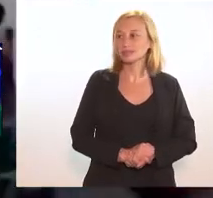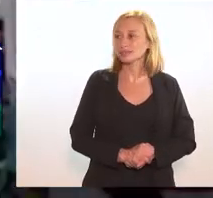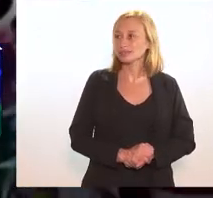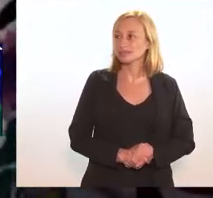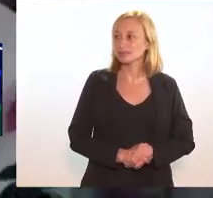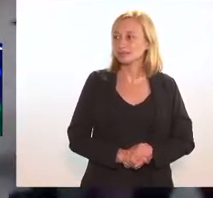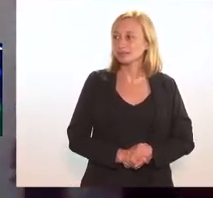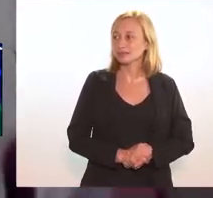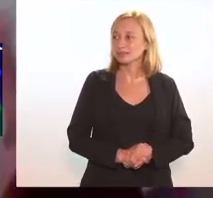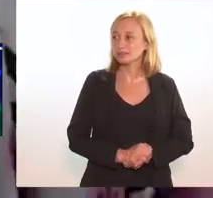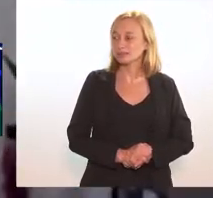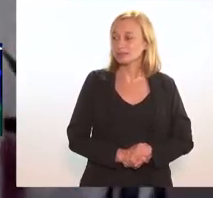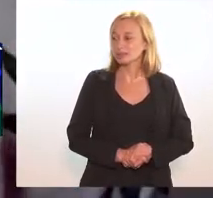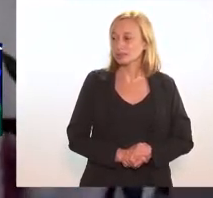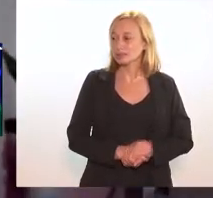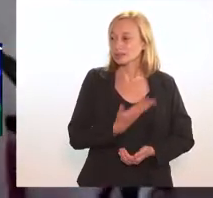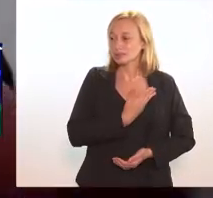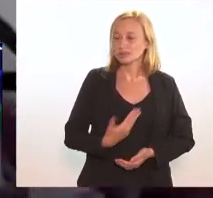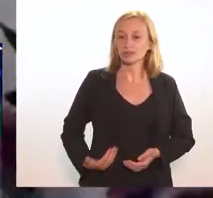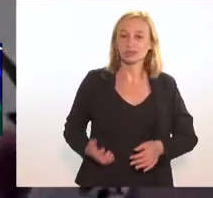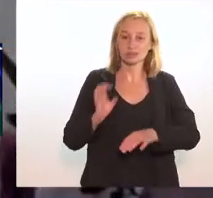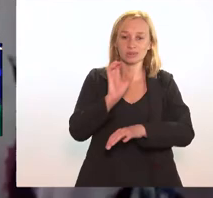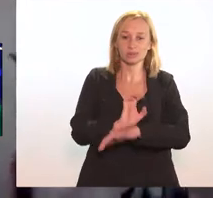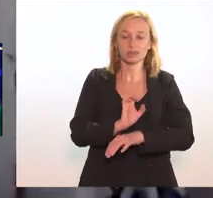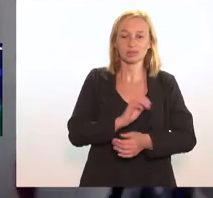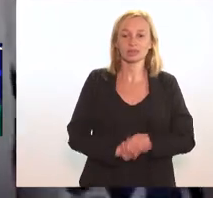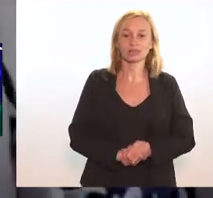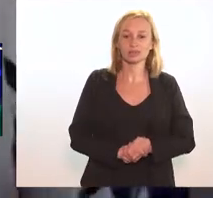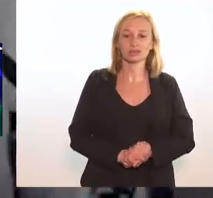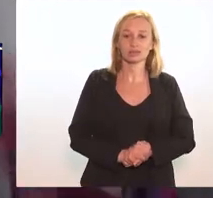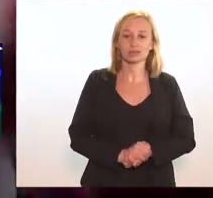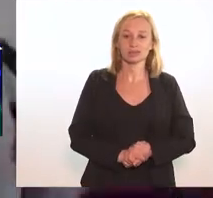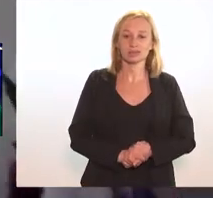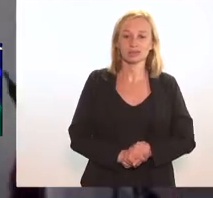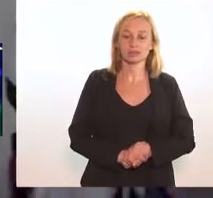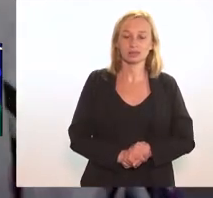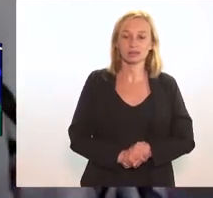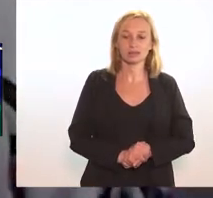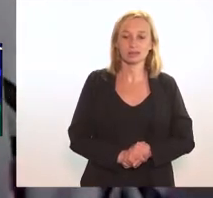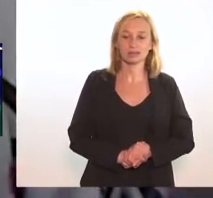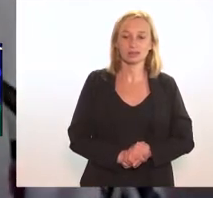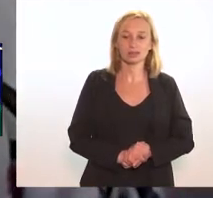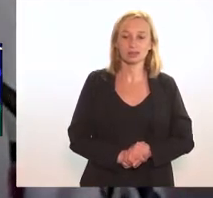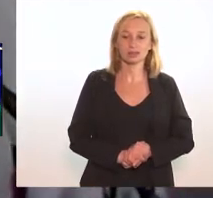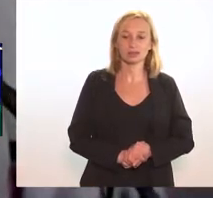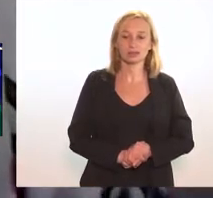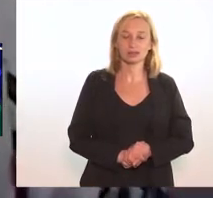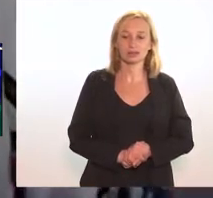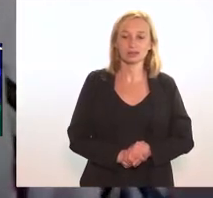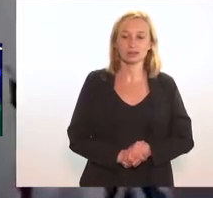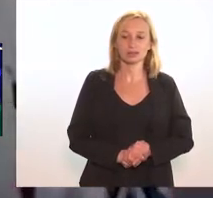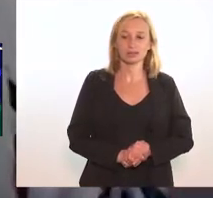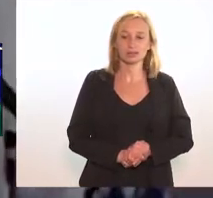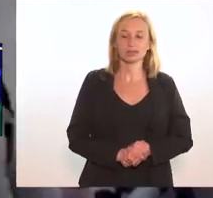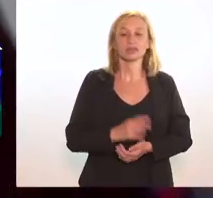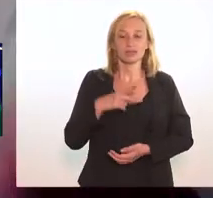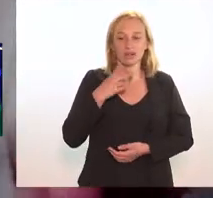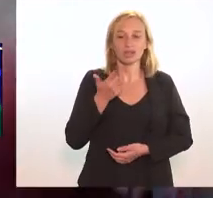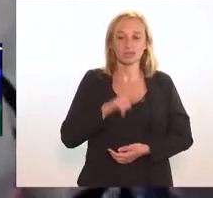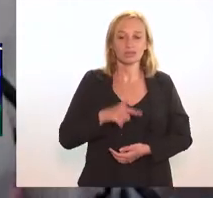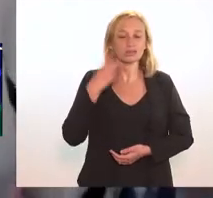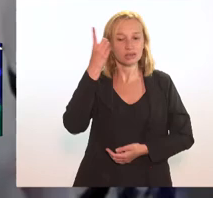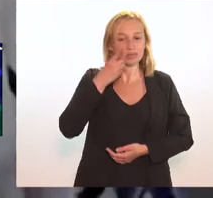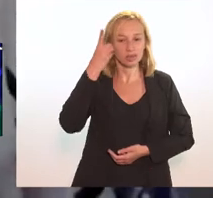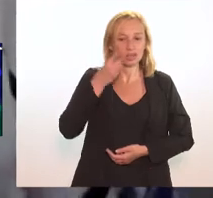todo, né, que o governo do Estado em nenhum momento se colocou no contraponto a esse coronavírus. E dizer mais uma vez, deputado